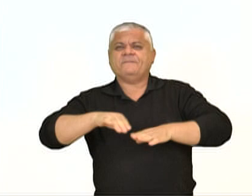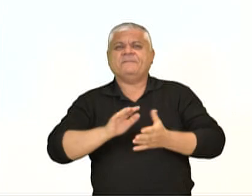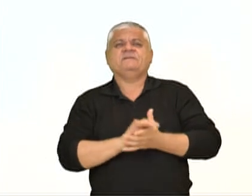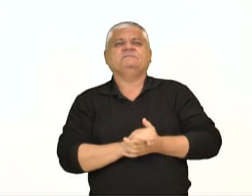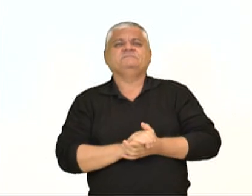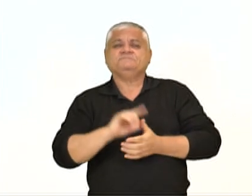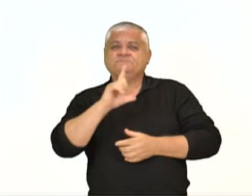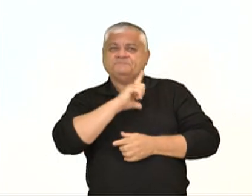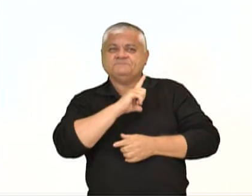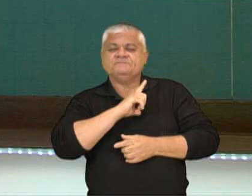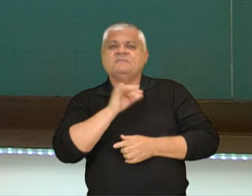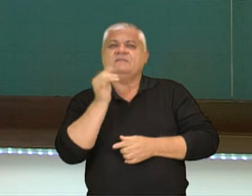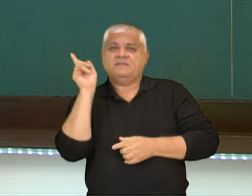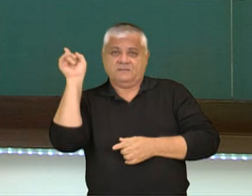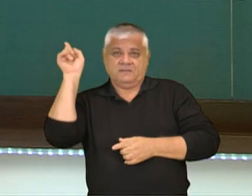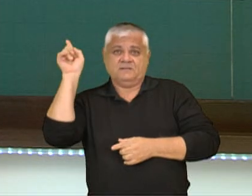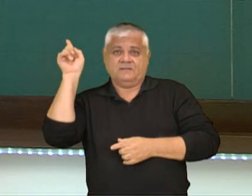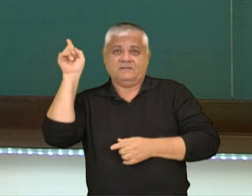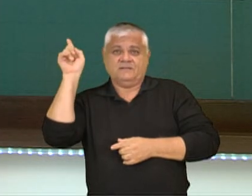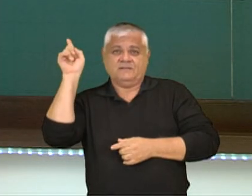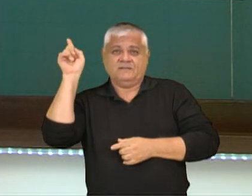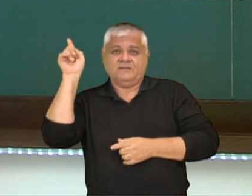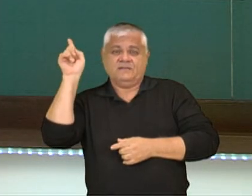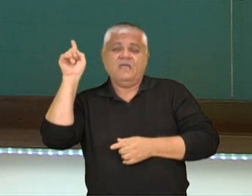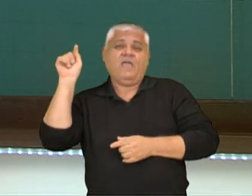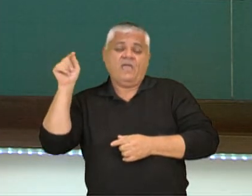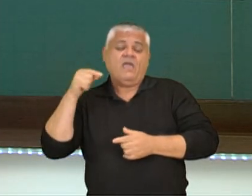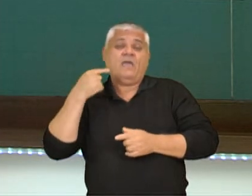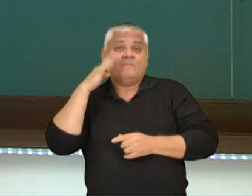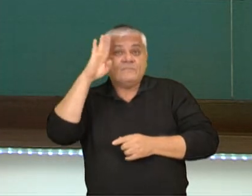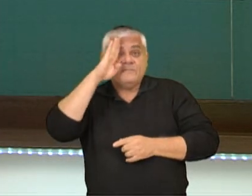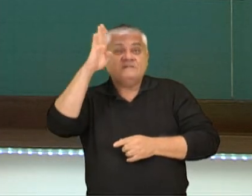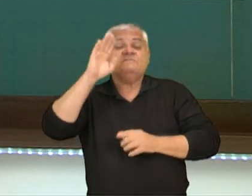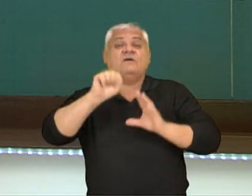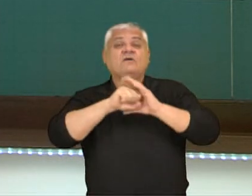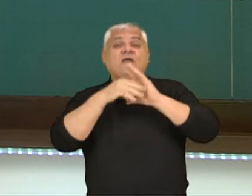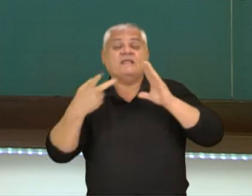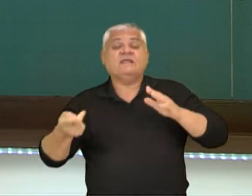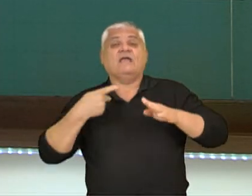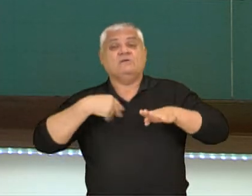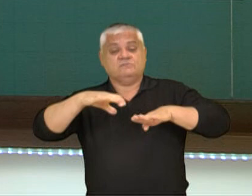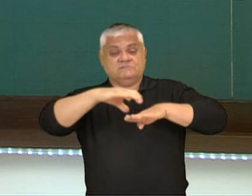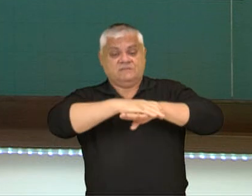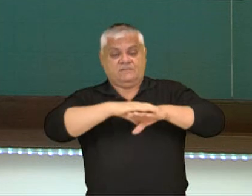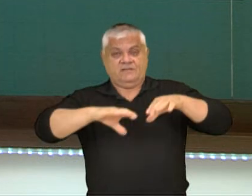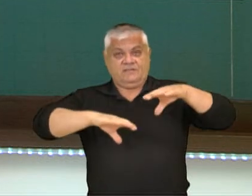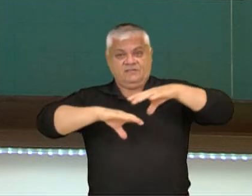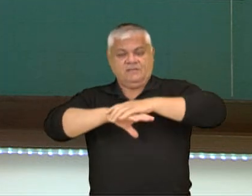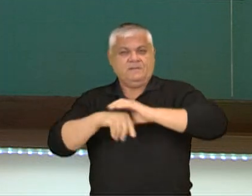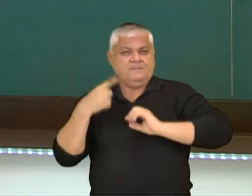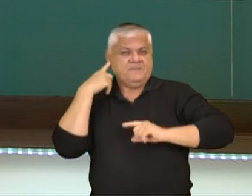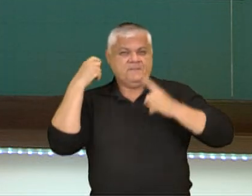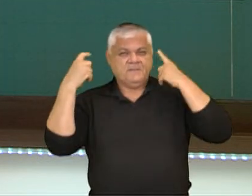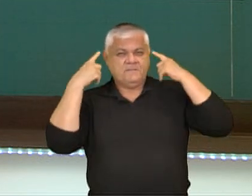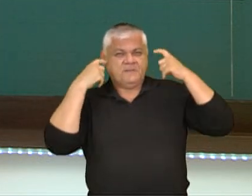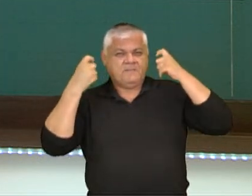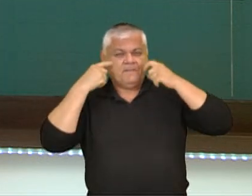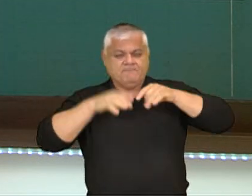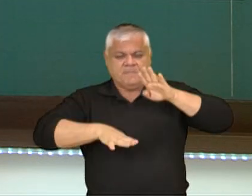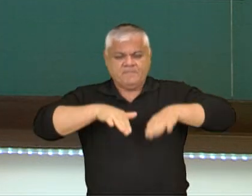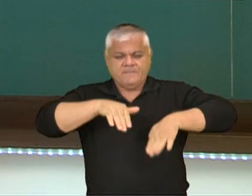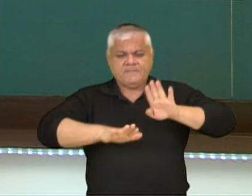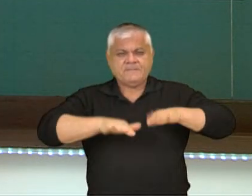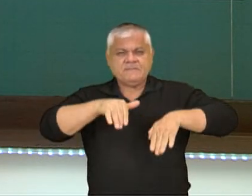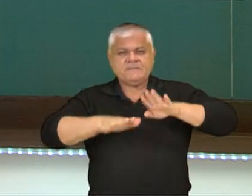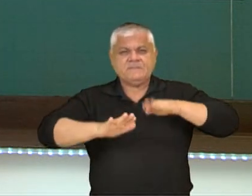O sapateado, né, uma das principais características é o seu sapato, né, que faz o barulho, que vai auxiliar